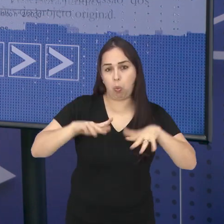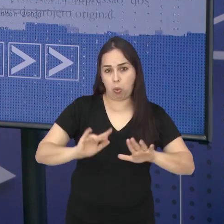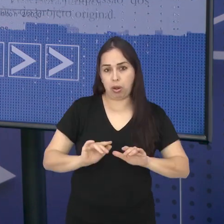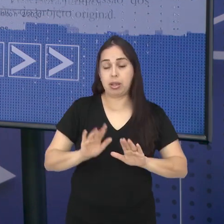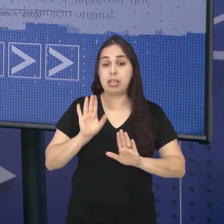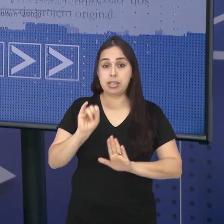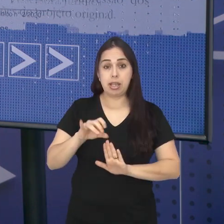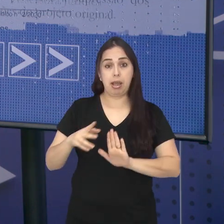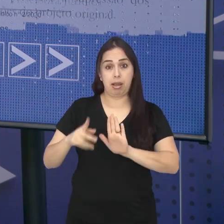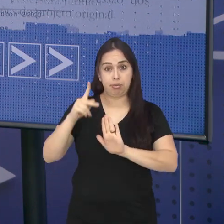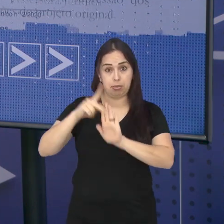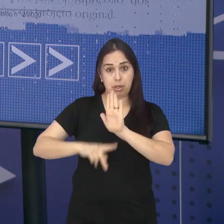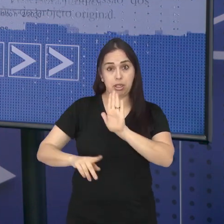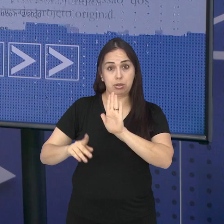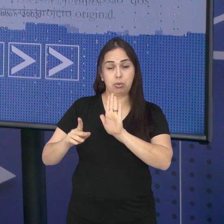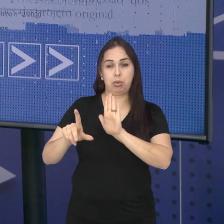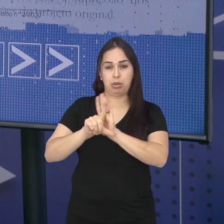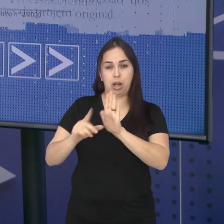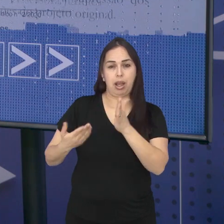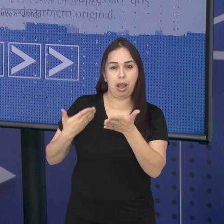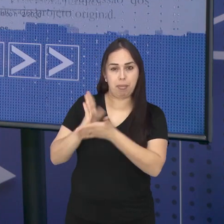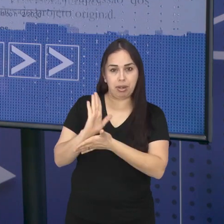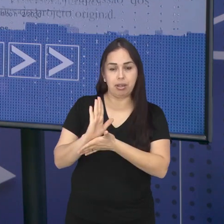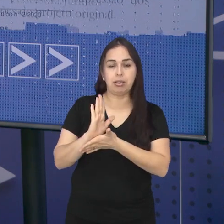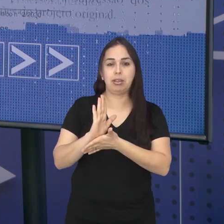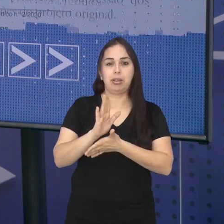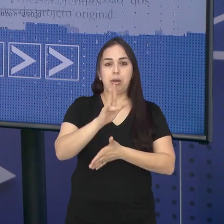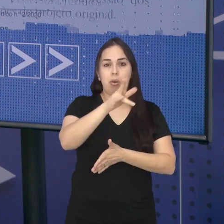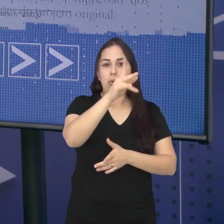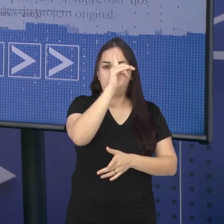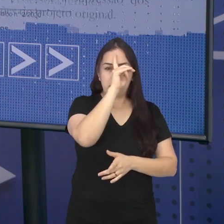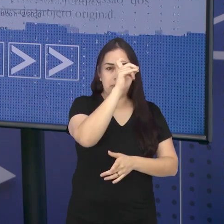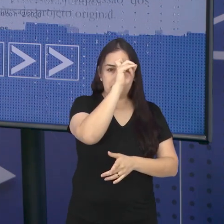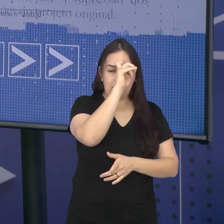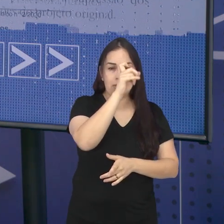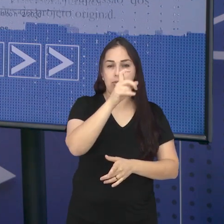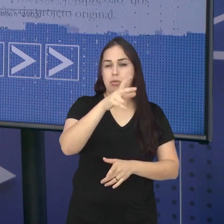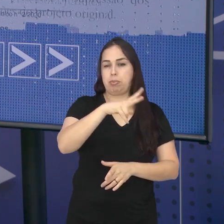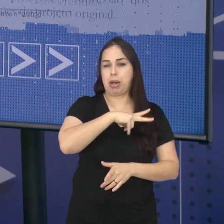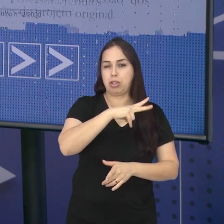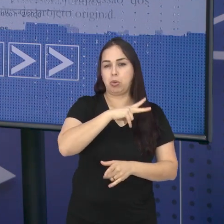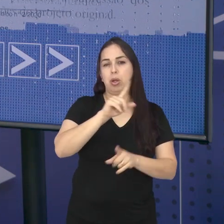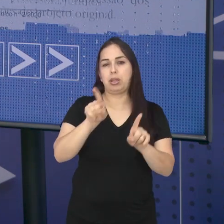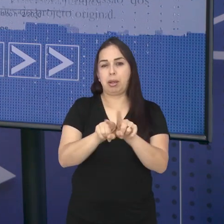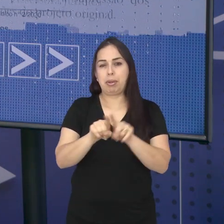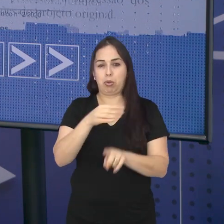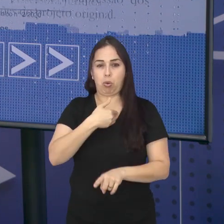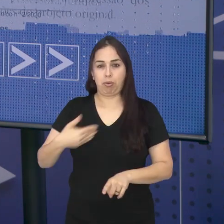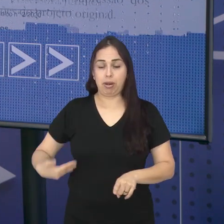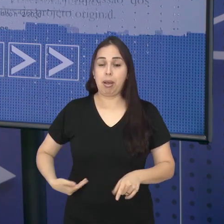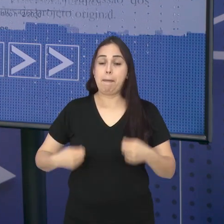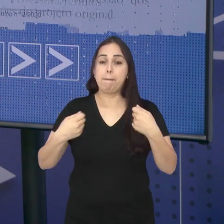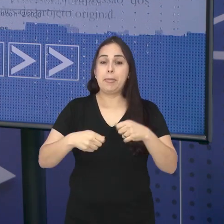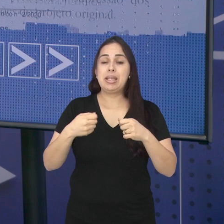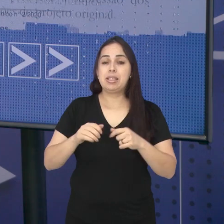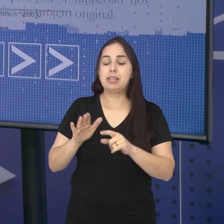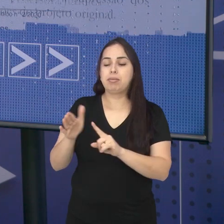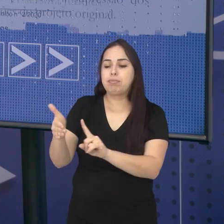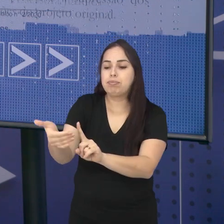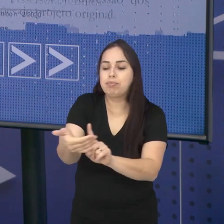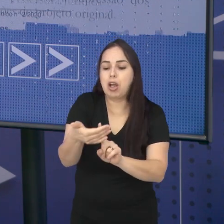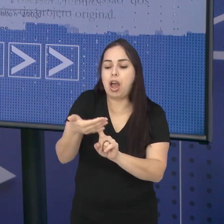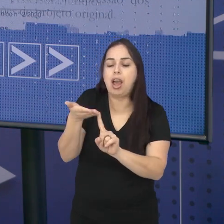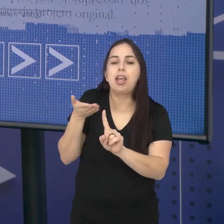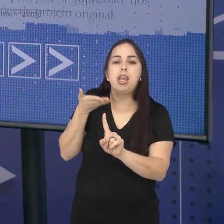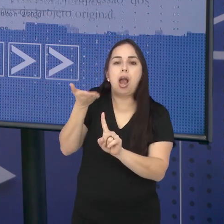proposta seja aprovada unidade de saúde da rede pública e privada precisam oferecer uma série de procedimentos para